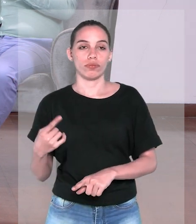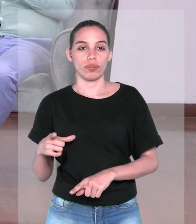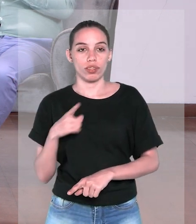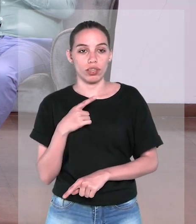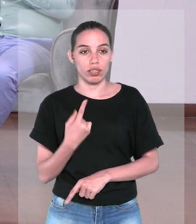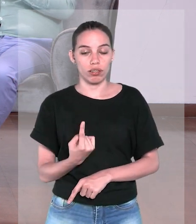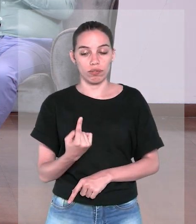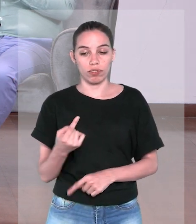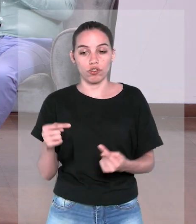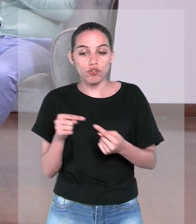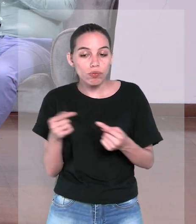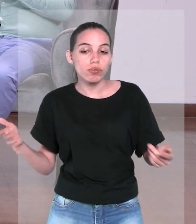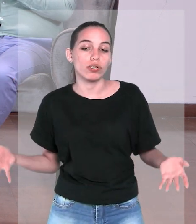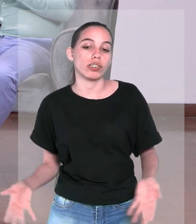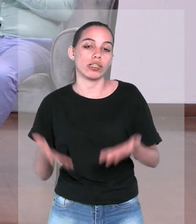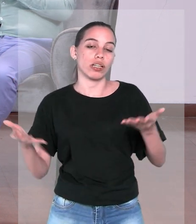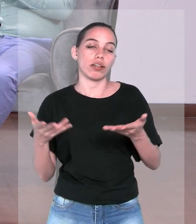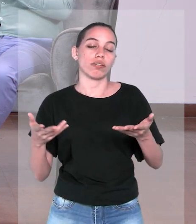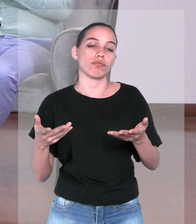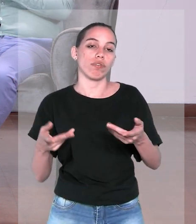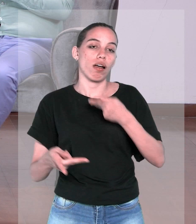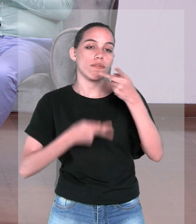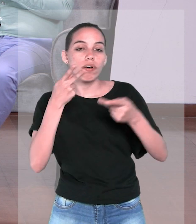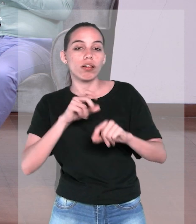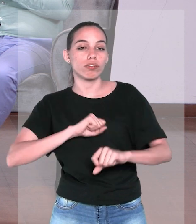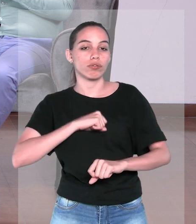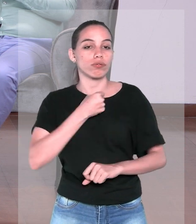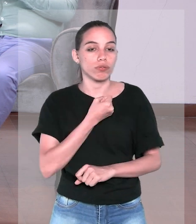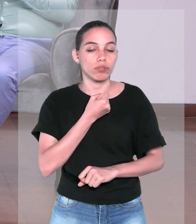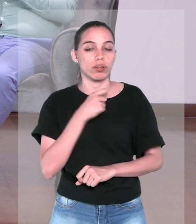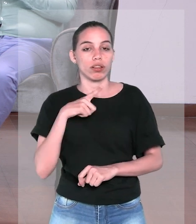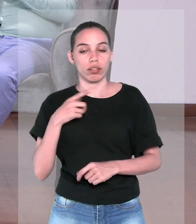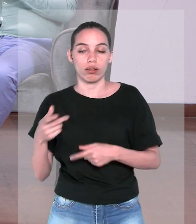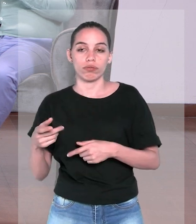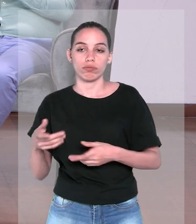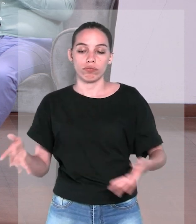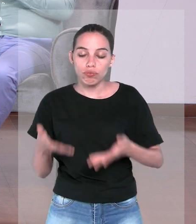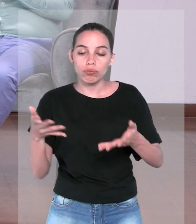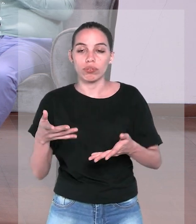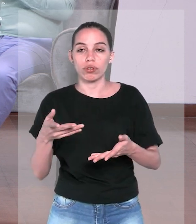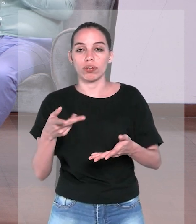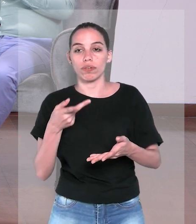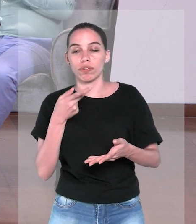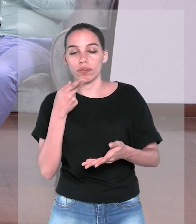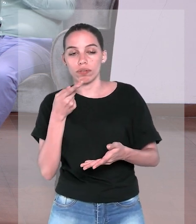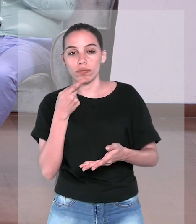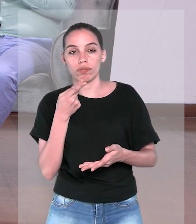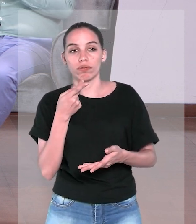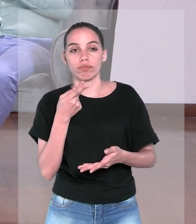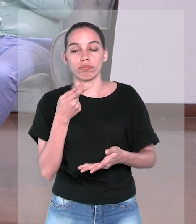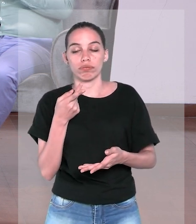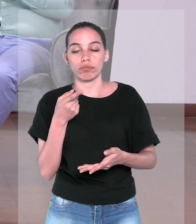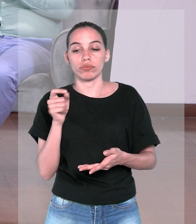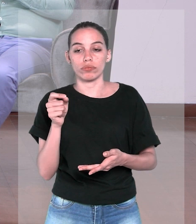escola, eles vão aumentar significativamente nesses últimos 4 anos, tomando por base